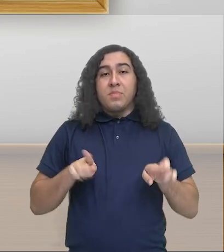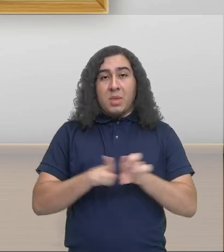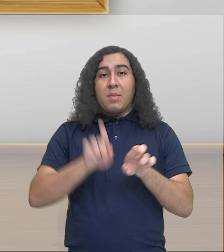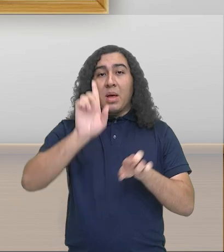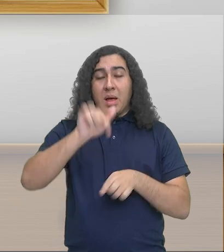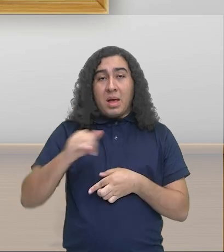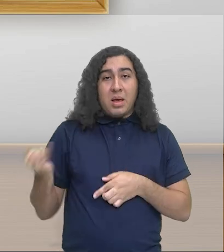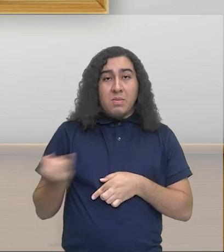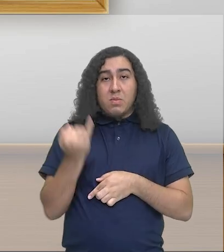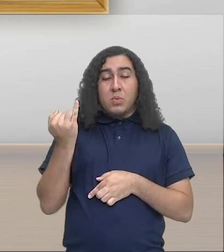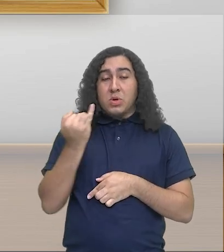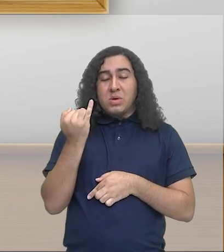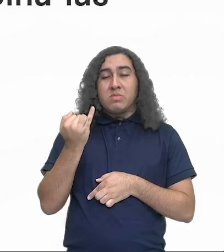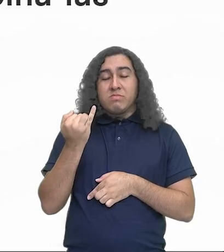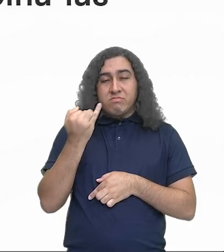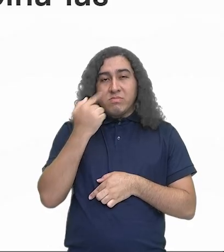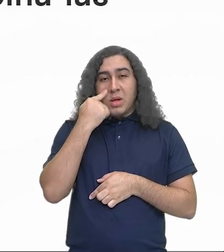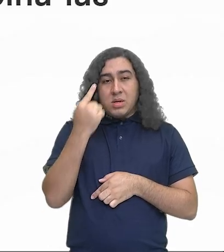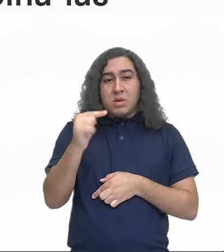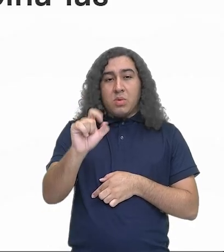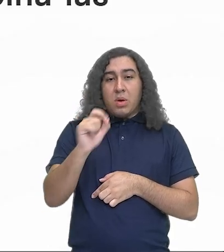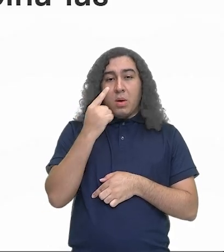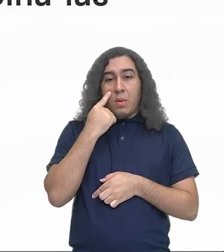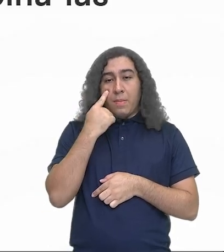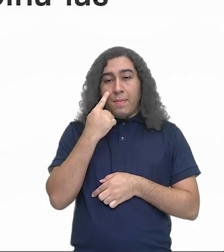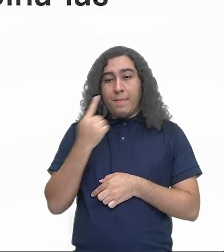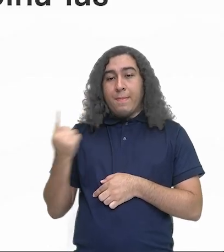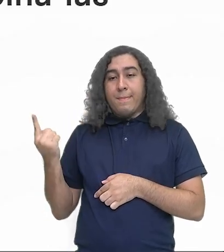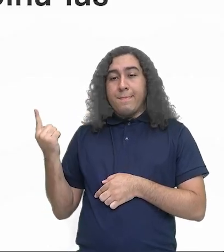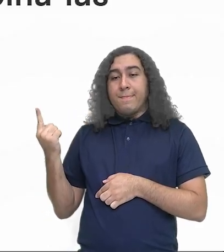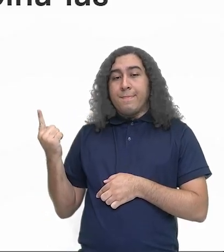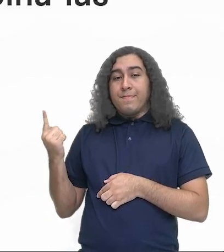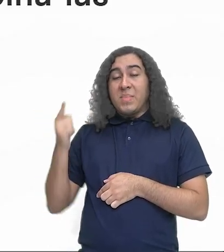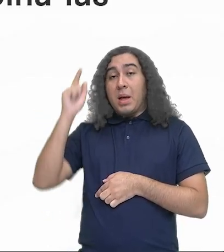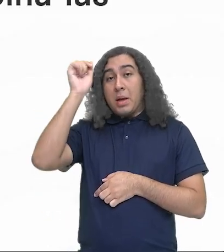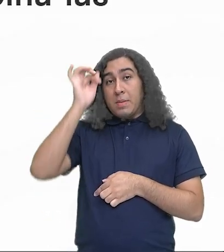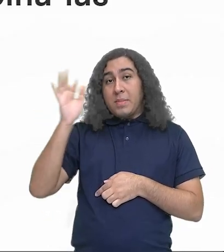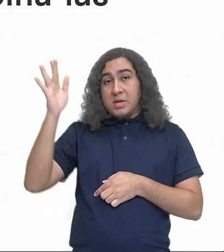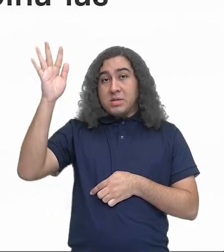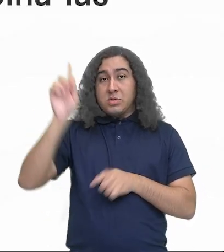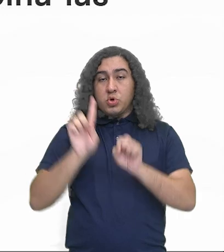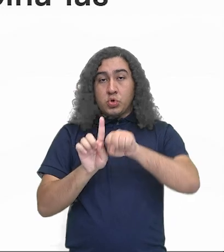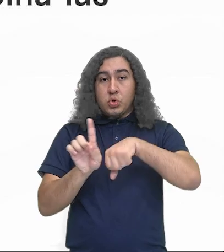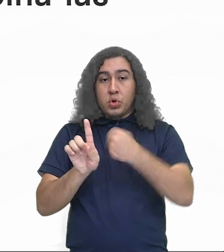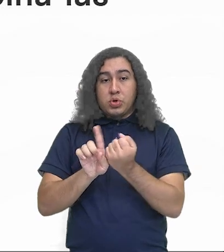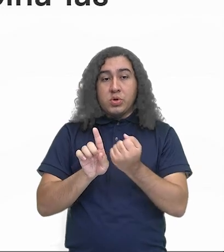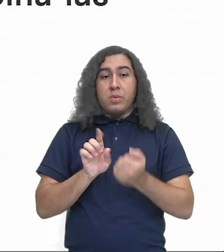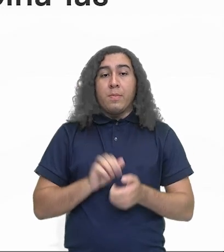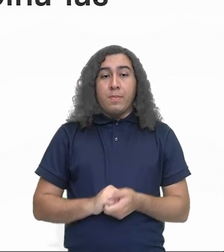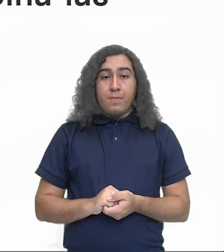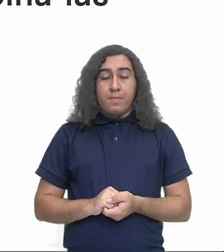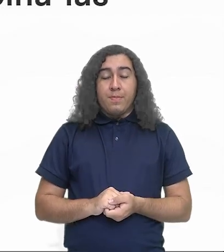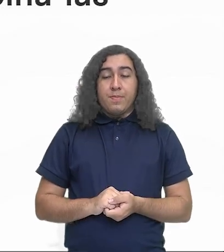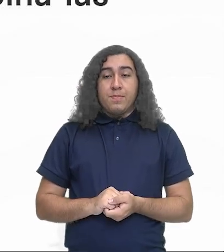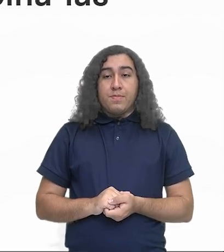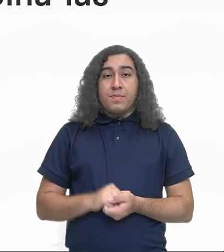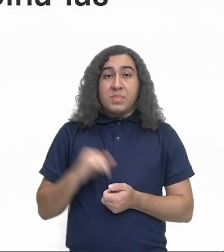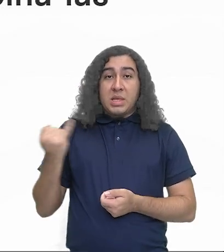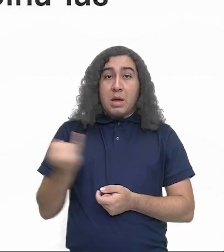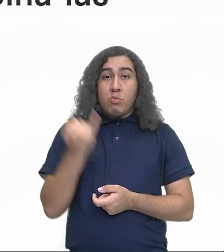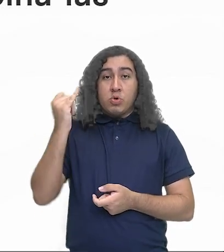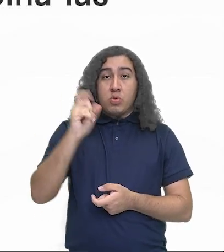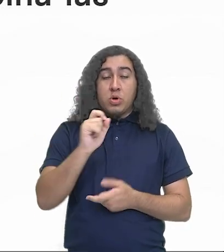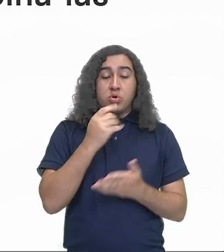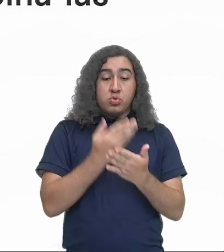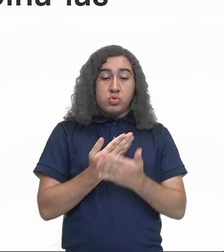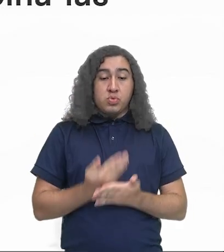muito interessante, que é a imaginação sociológica. Ele é importante para o estudo